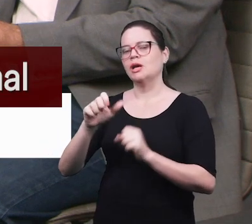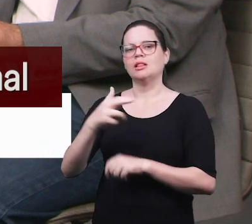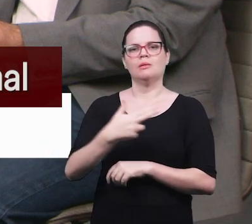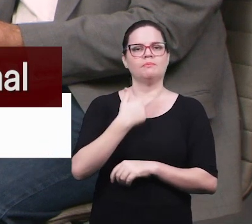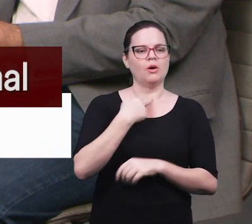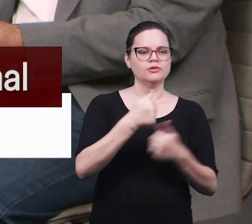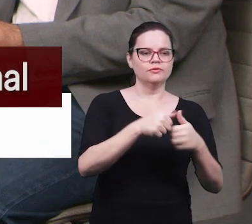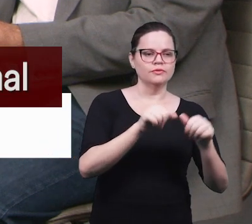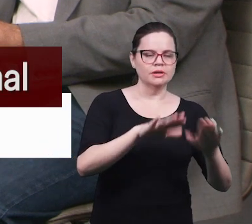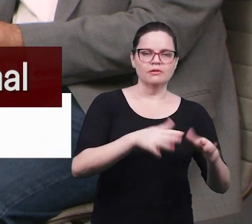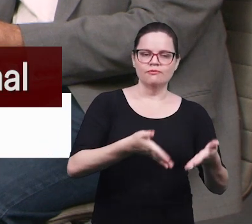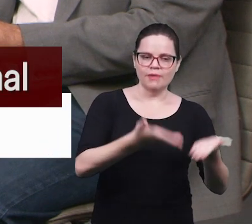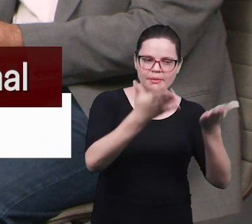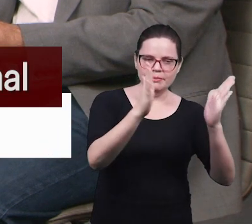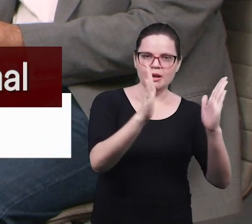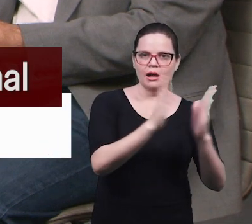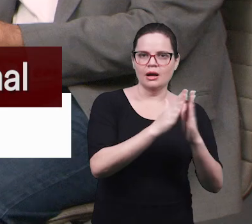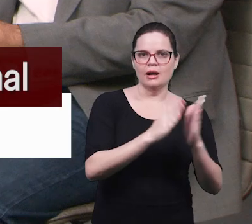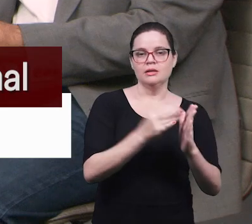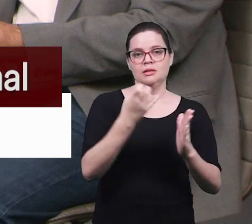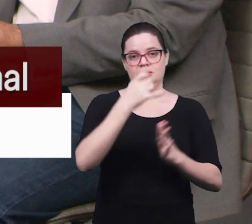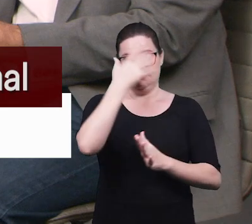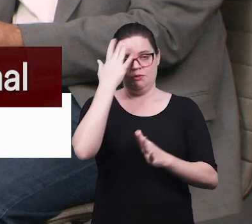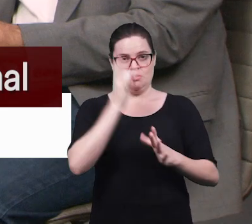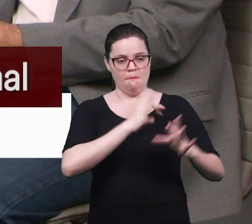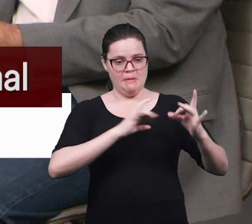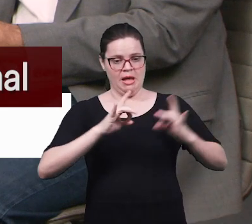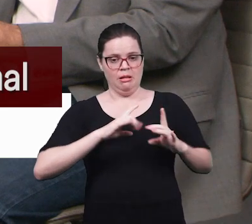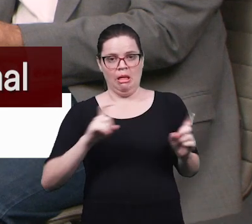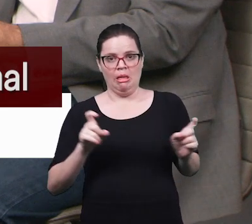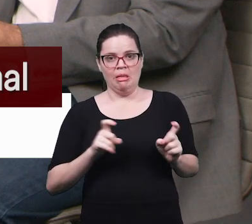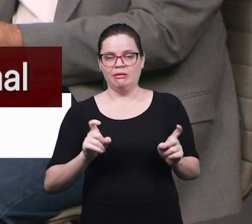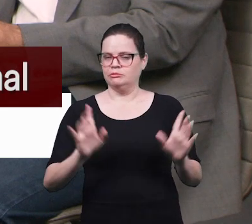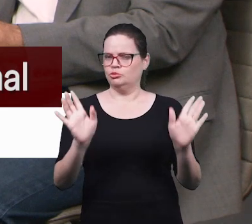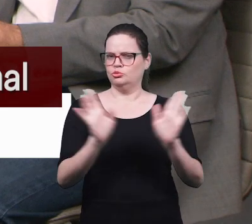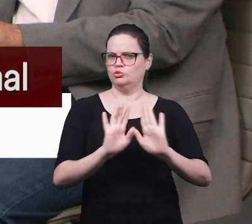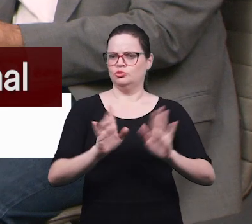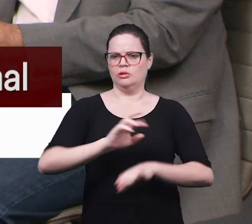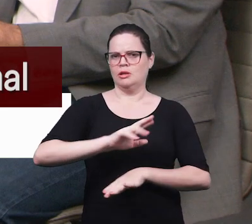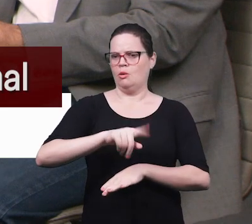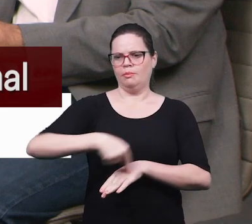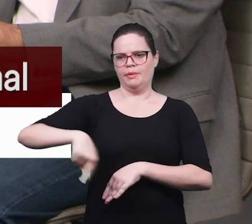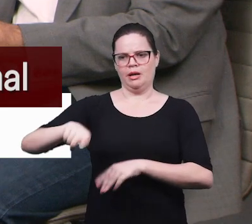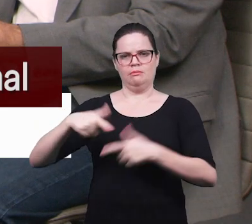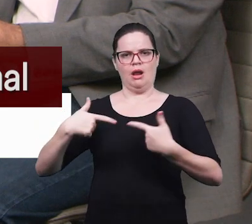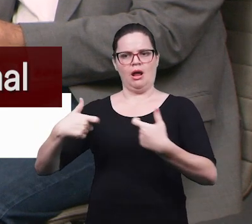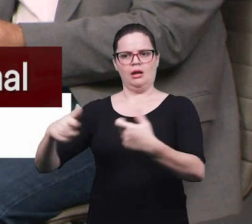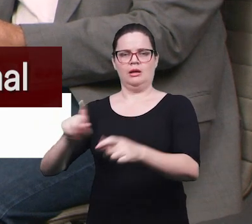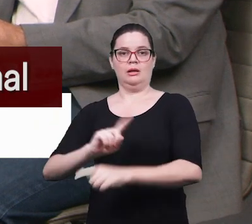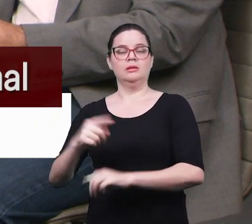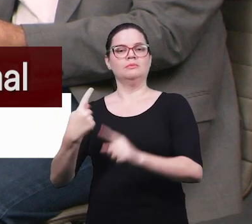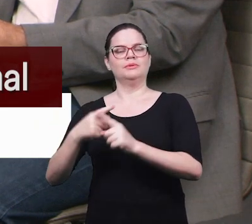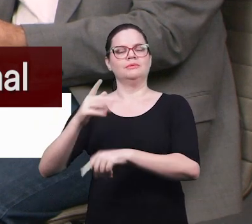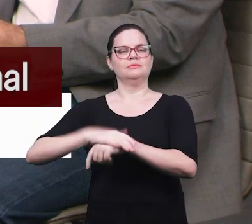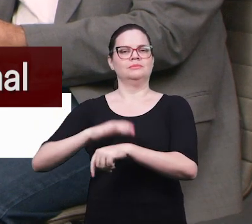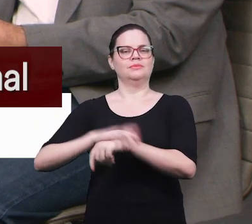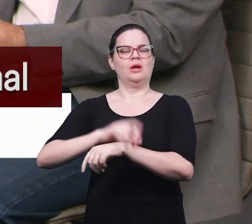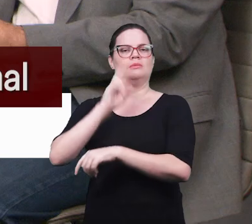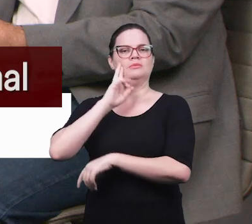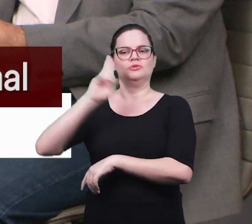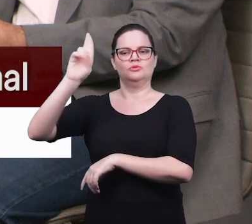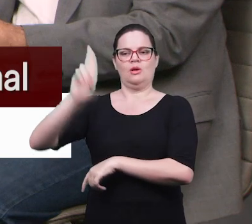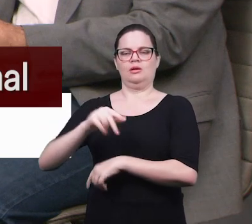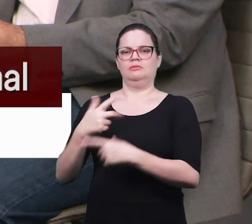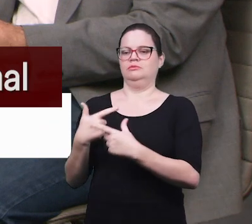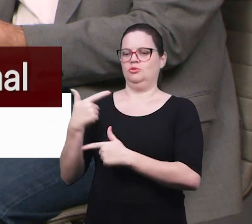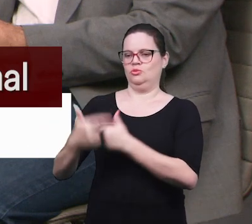não deveriam ir os medrosos, porque a guerra ela seria lutada pelo Senhor, então deveriam